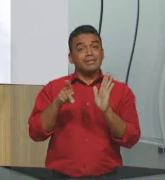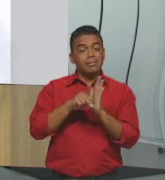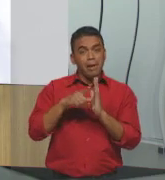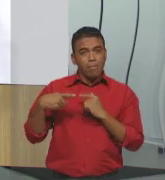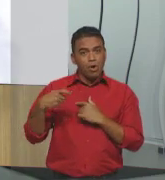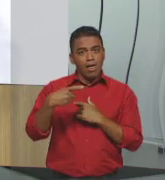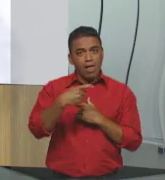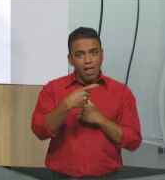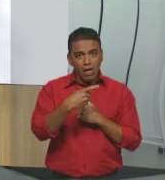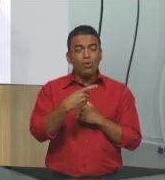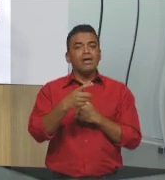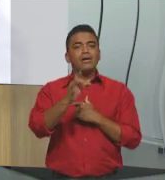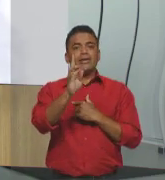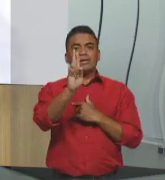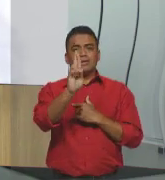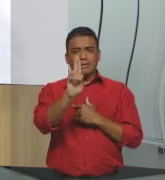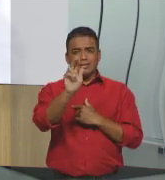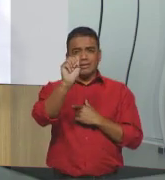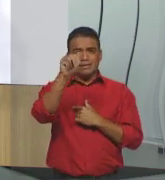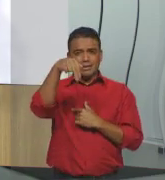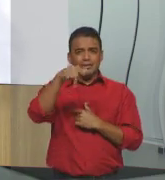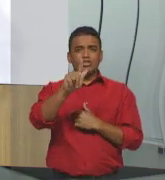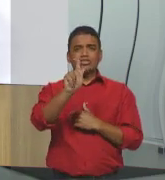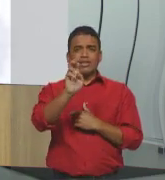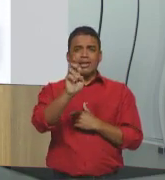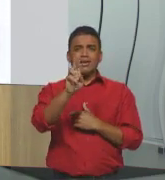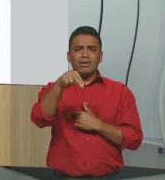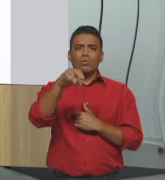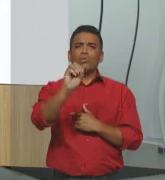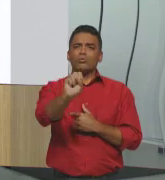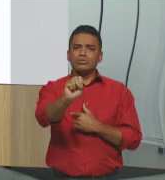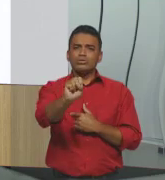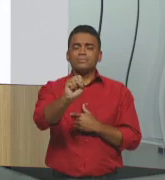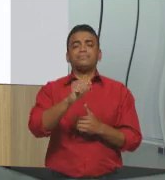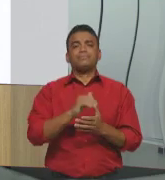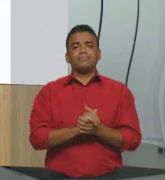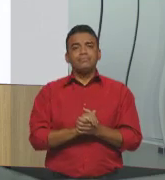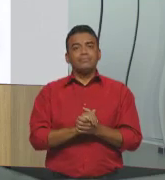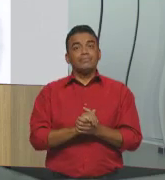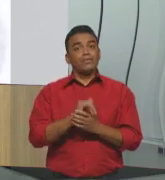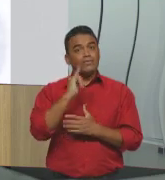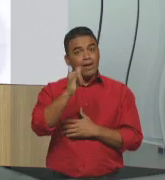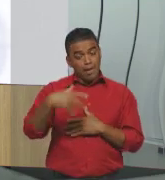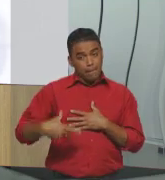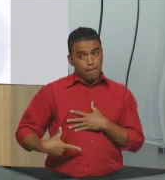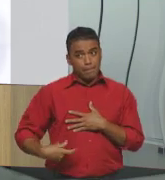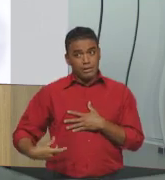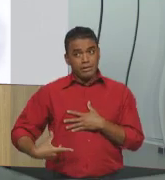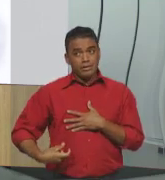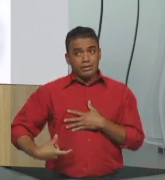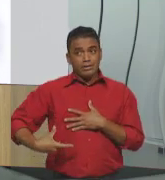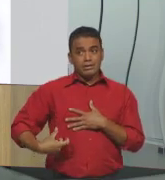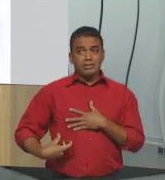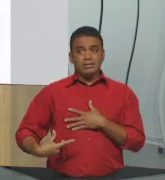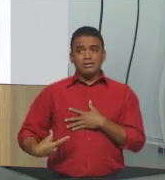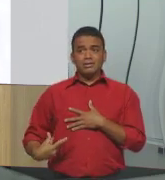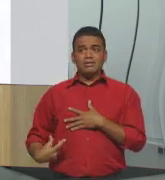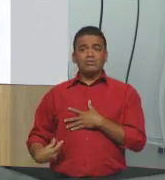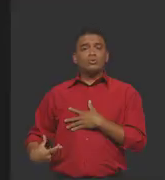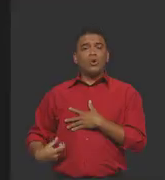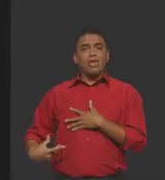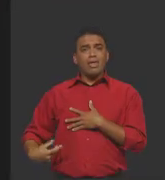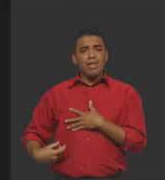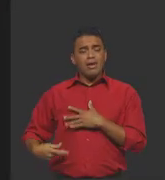transgênico. Quando a gente fala que, olha, igual eu falei, a insulina, né, foi a primeira então proteína humana produzida em células